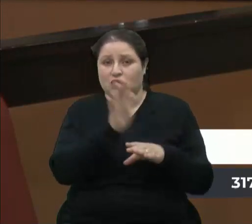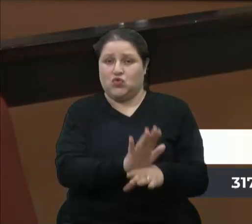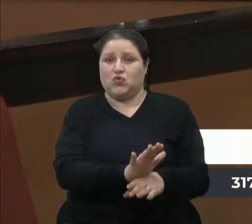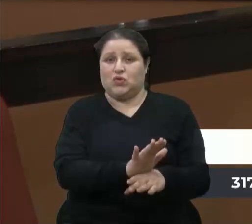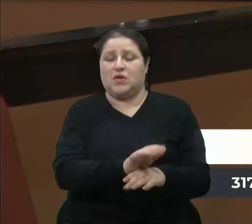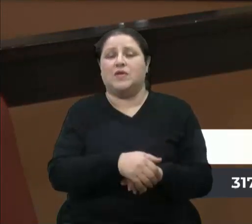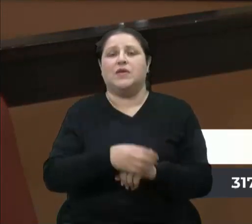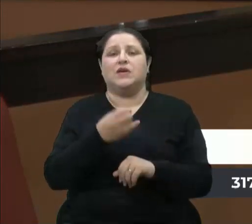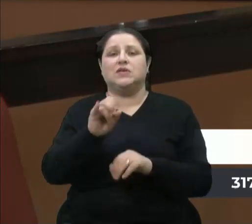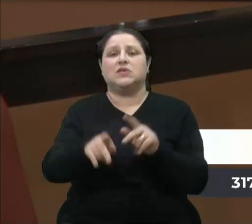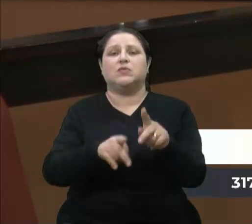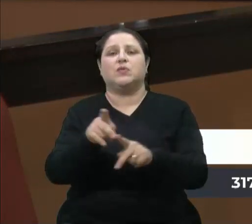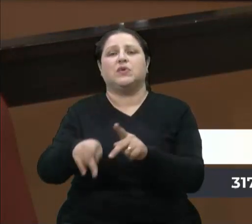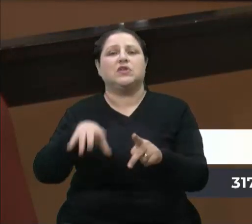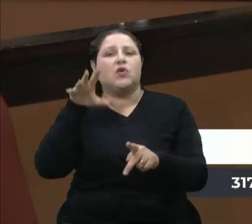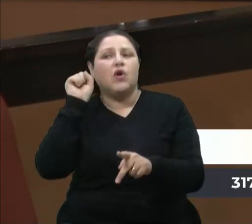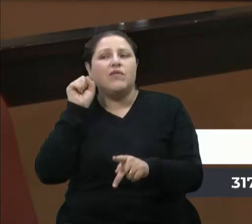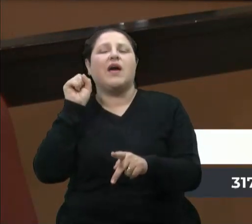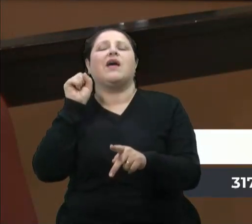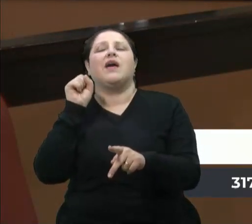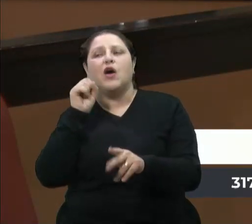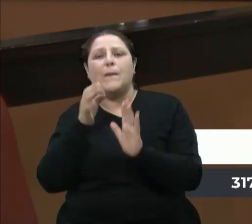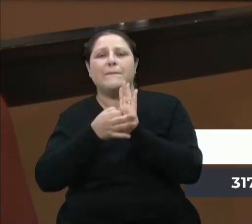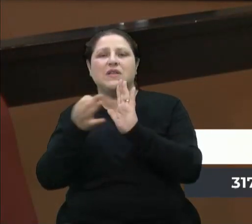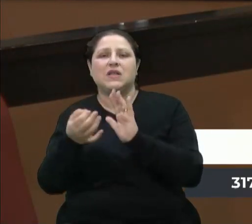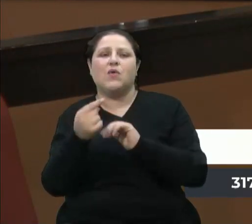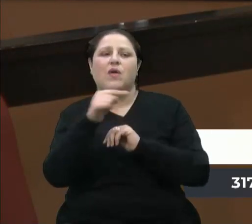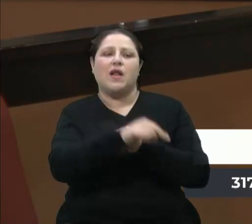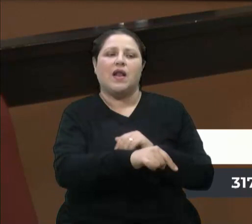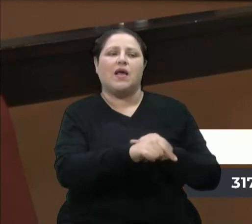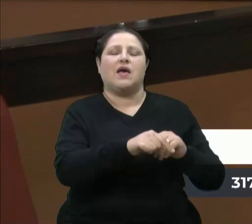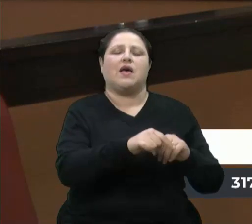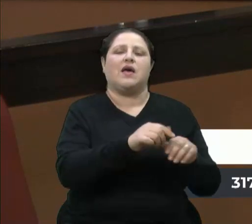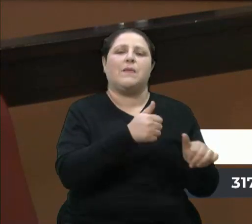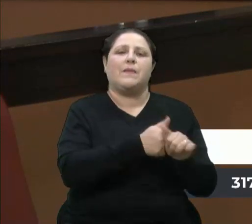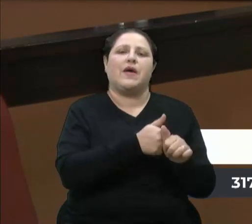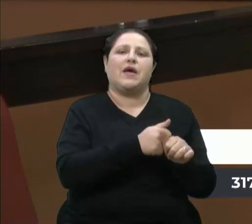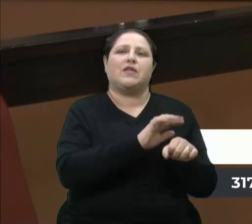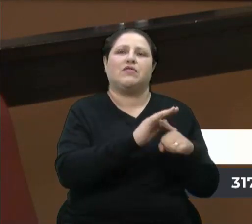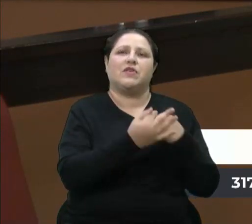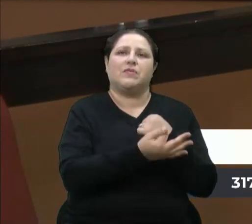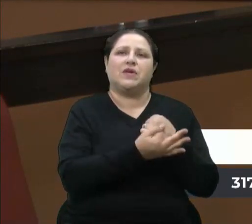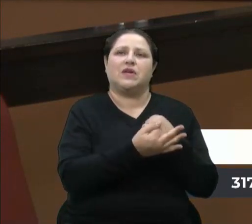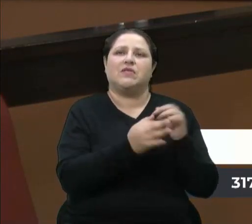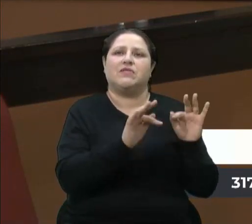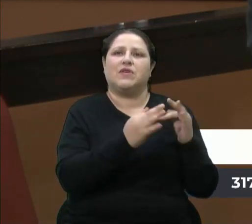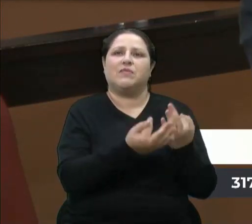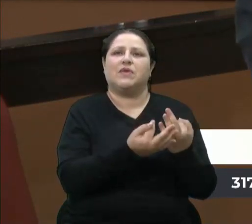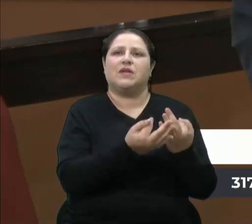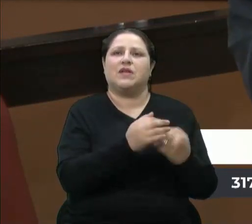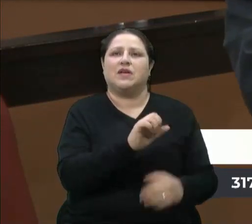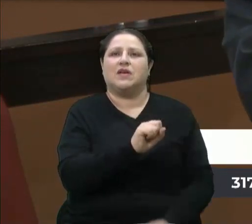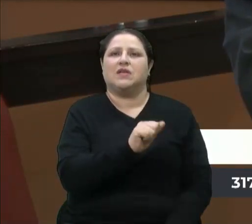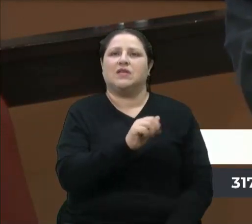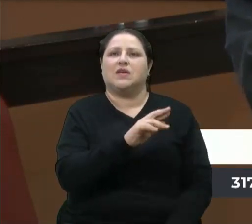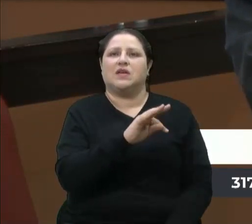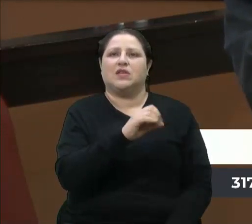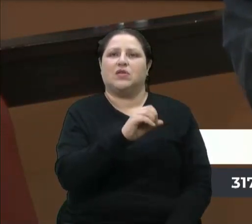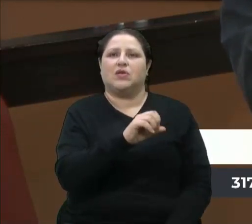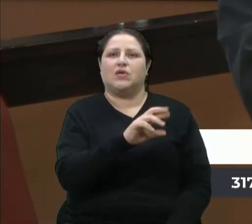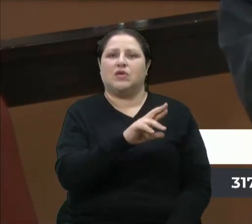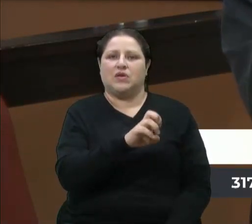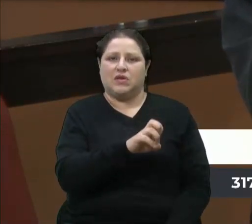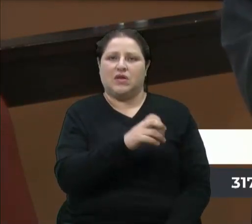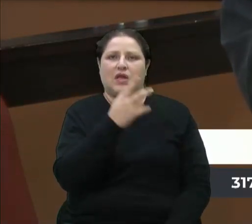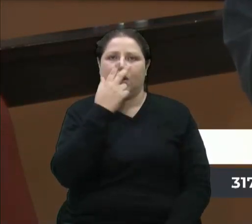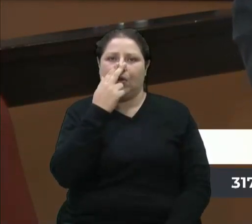ouvir a população, ia ser lá, próximo à família Sartor, porque tem encrenca lá entre famílias, daí é que nem uma parada, eu olho meu